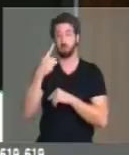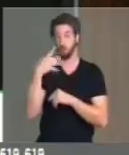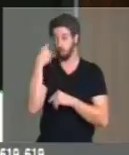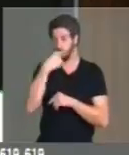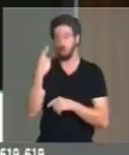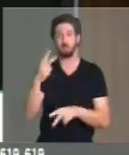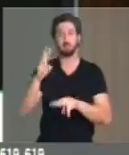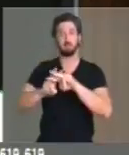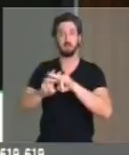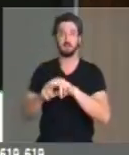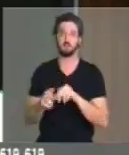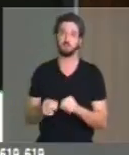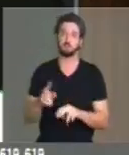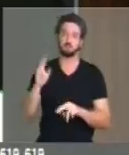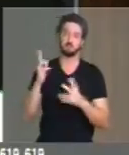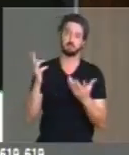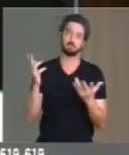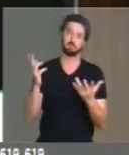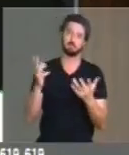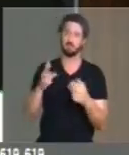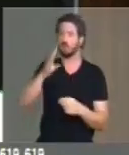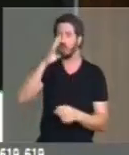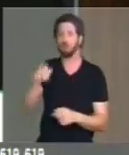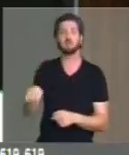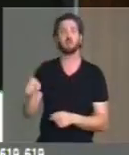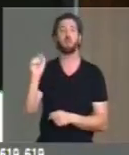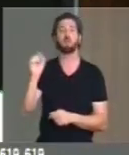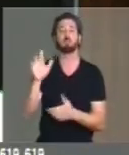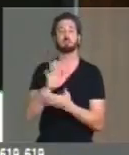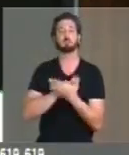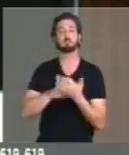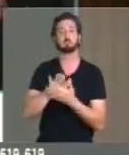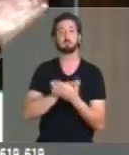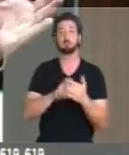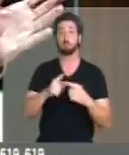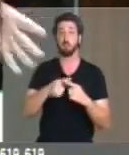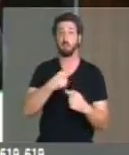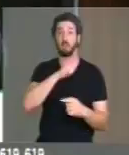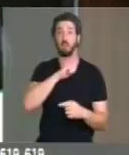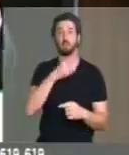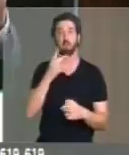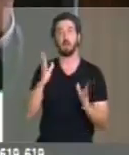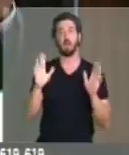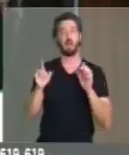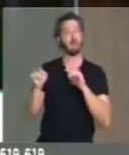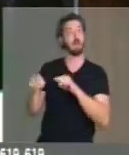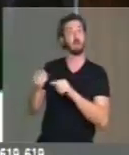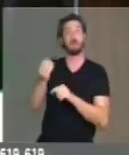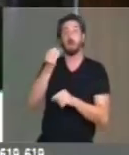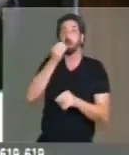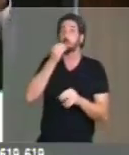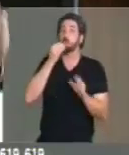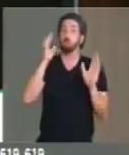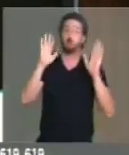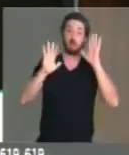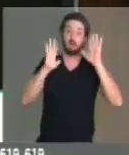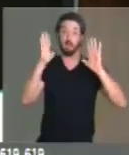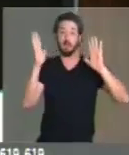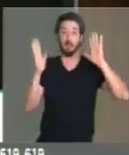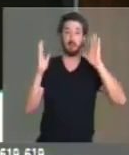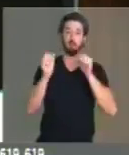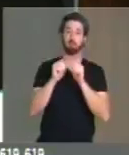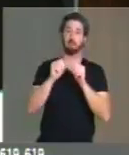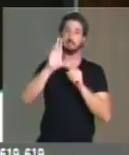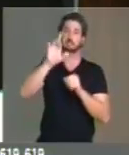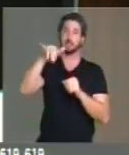horas detidos, sem nenhuma acusação, porque o delegado disse: ah, mas eles poderiam cometer